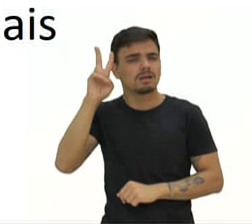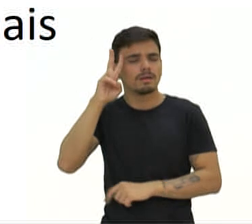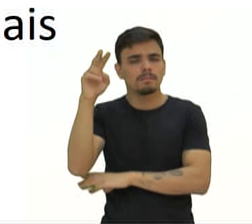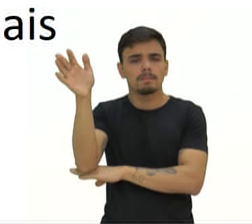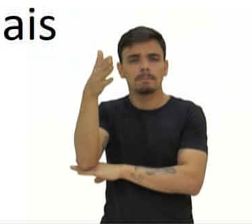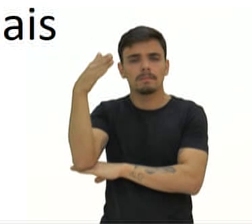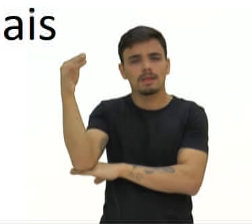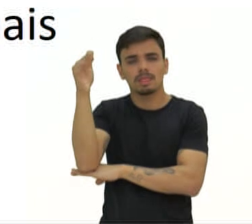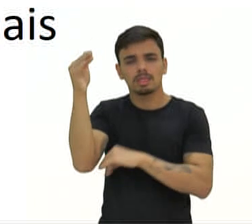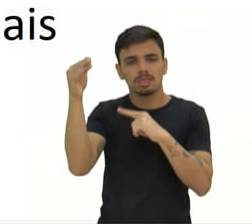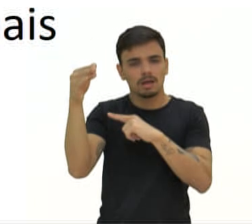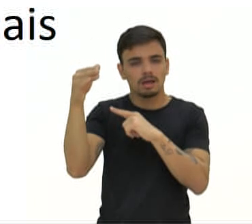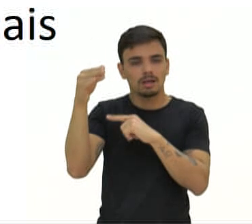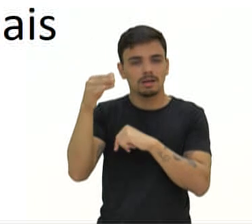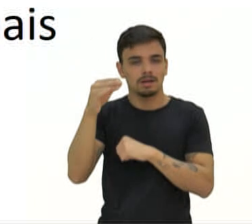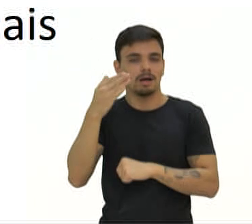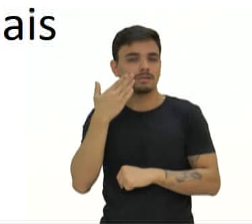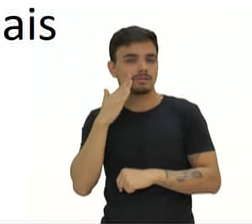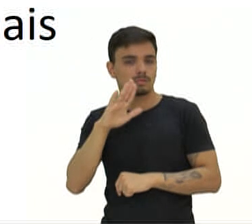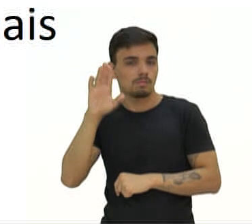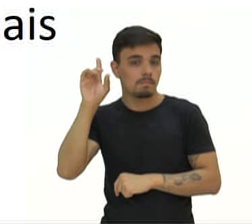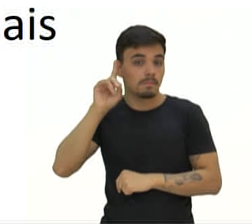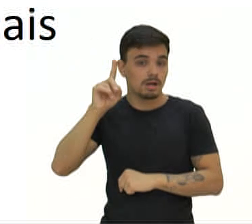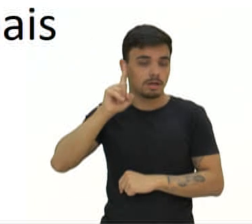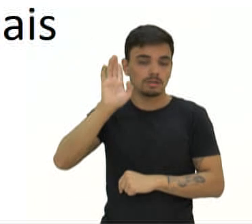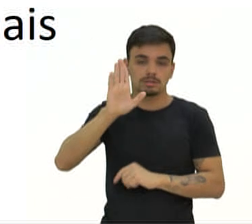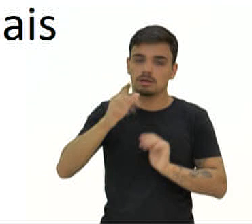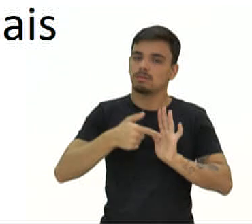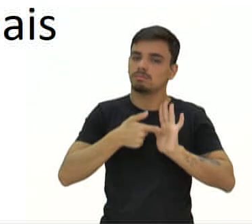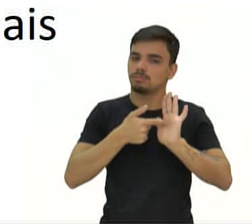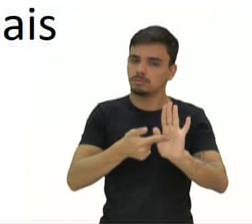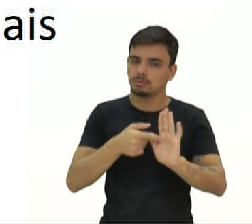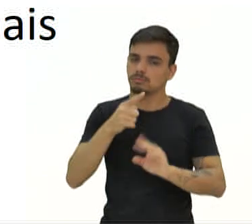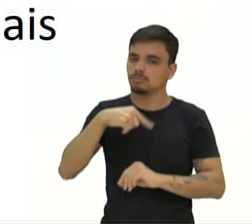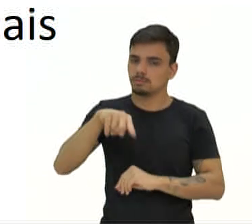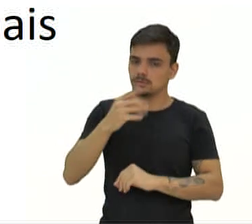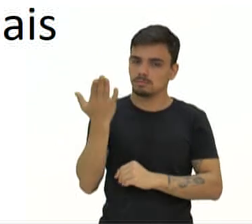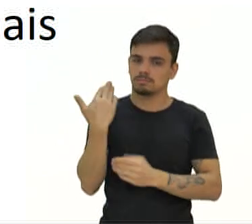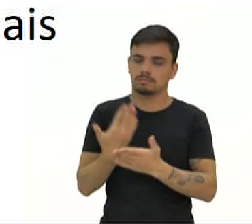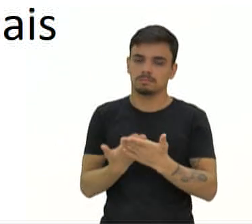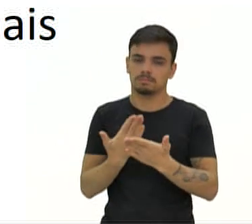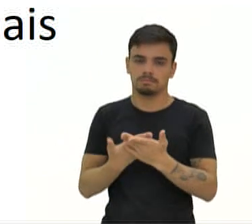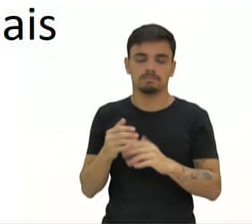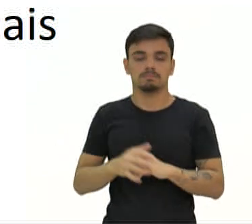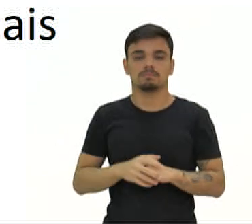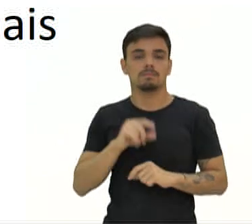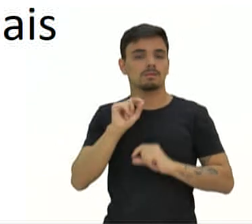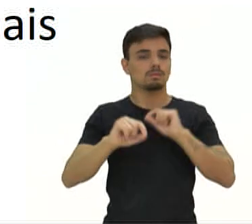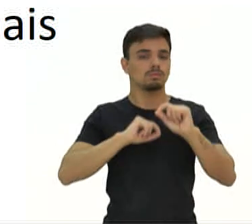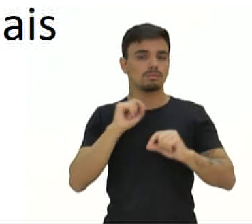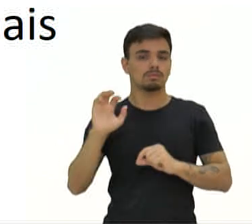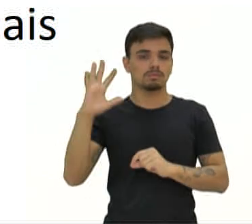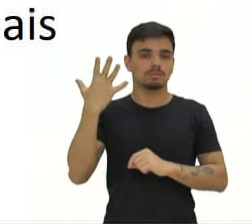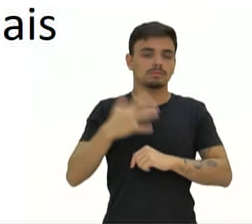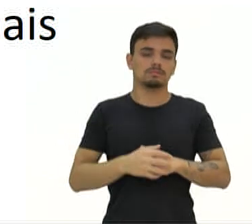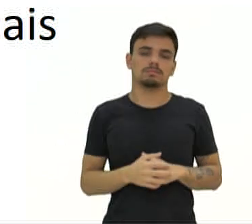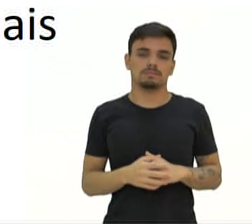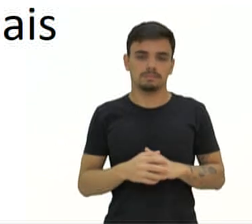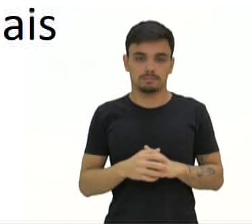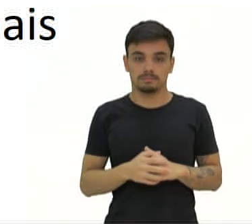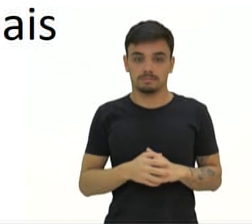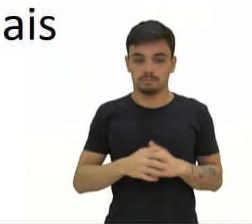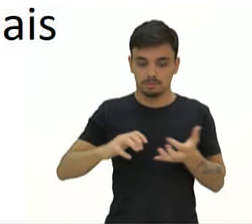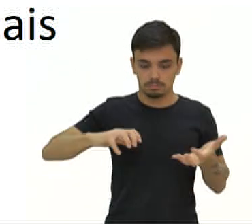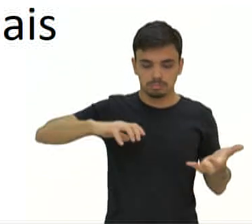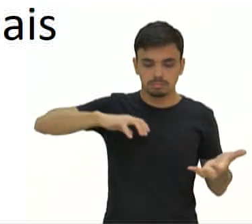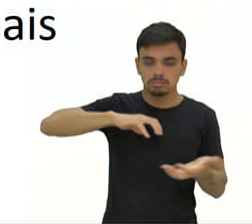com azul e branca que nós mencionamos na última aula? E o que vai acontecer? Essa